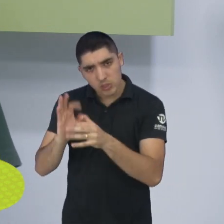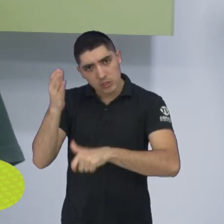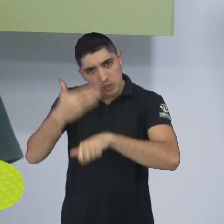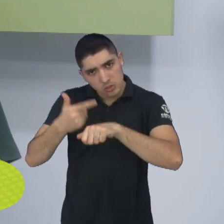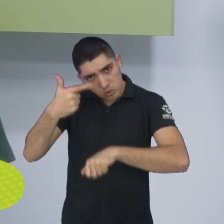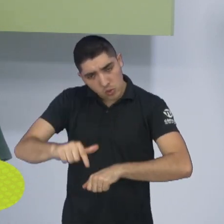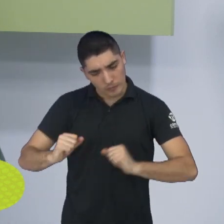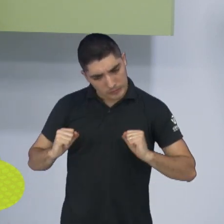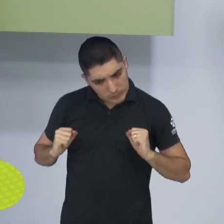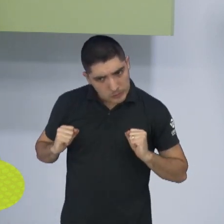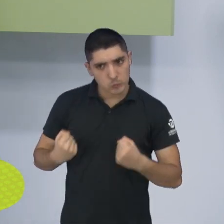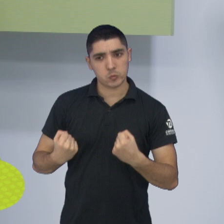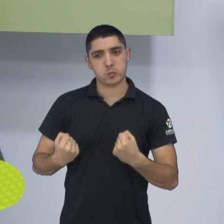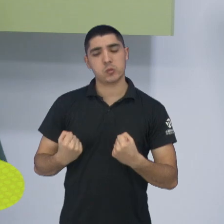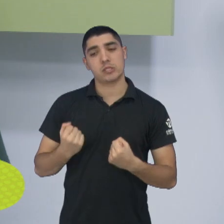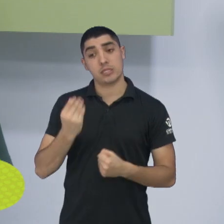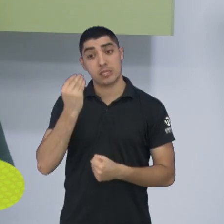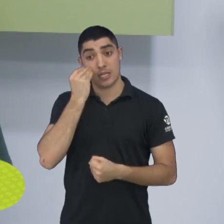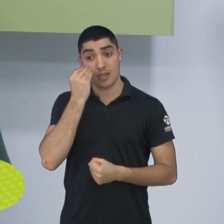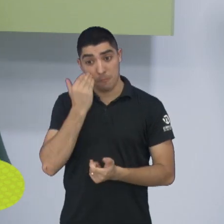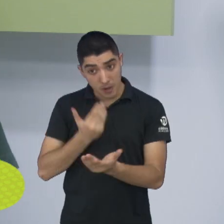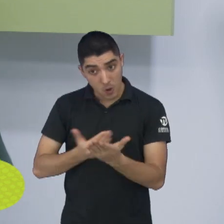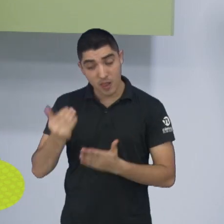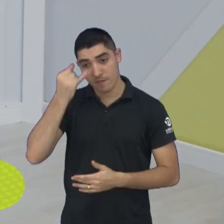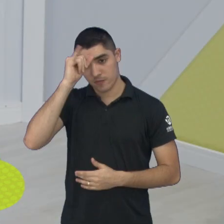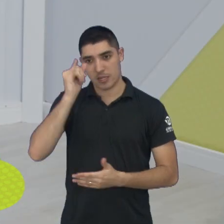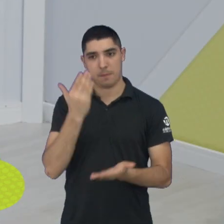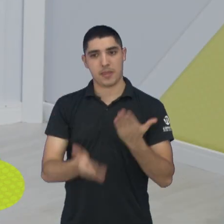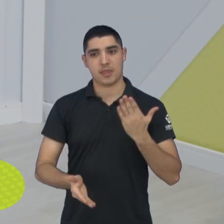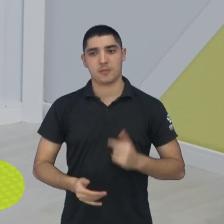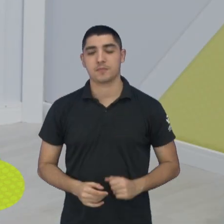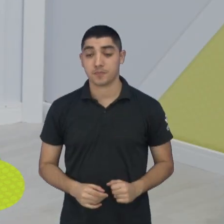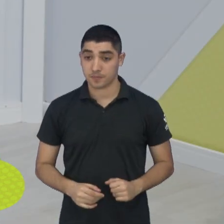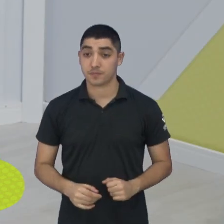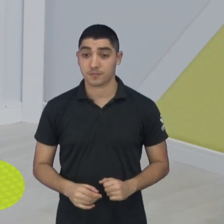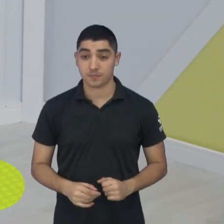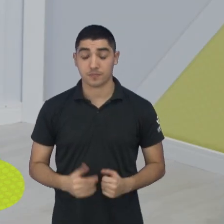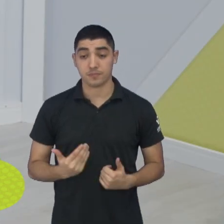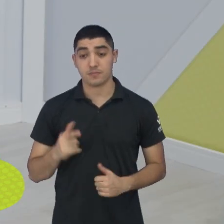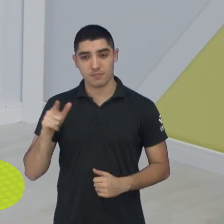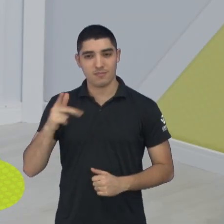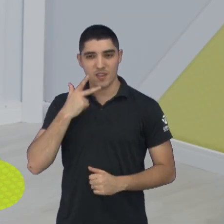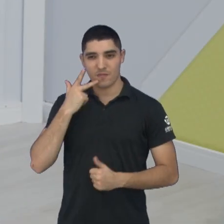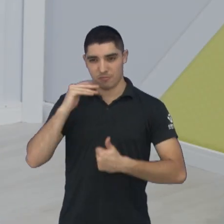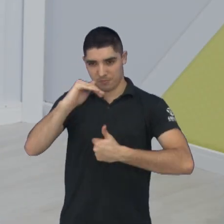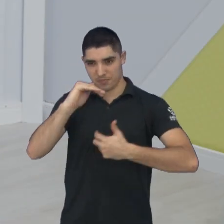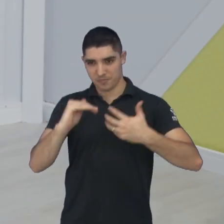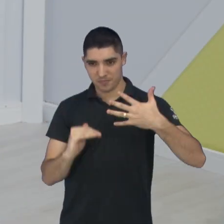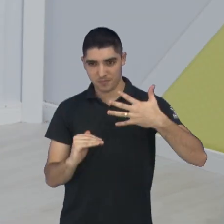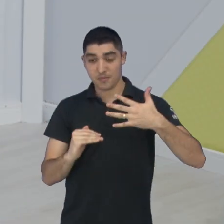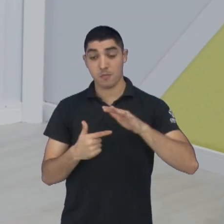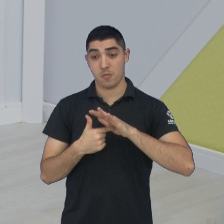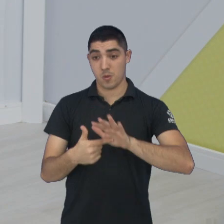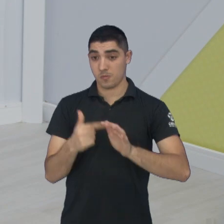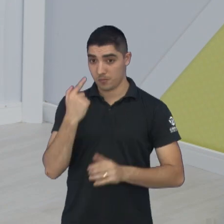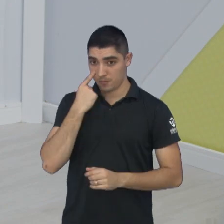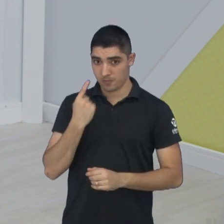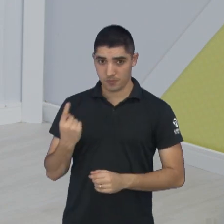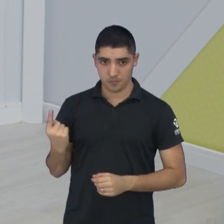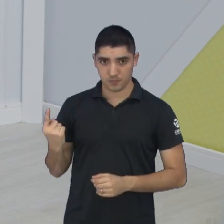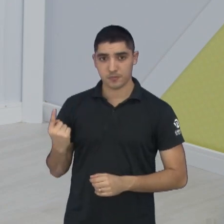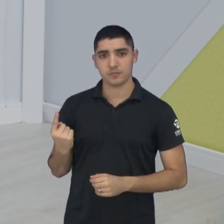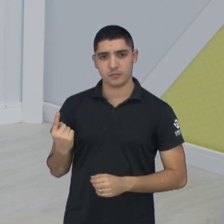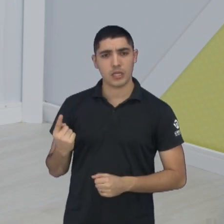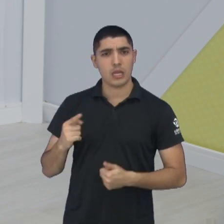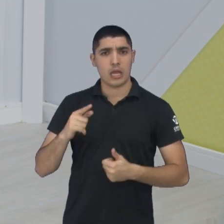fortalecer para, a partir de agora, não perder mais. Em termos de classificação, a gente vai ver agora. Coloca pra gente, Piteca, não tem nada